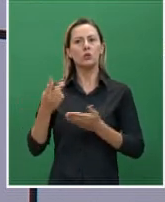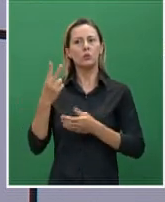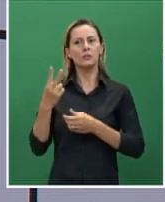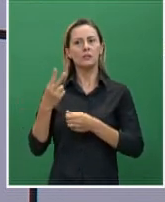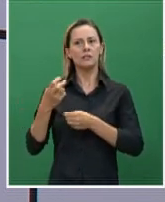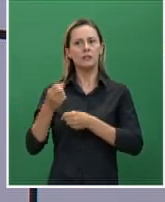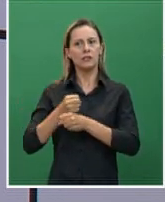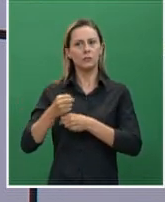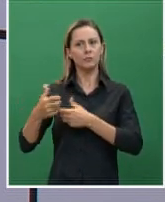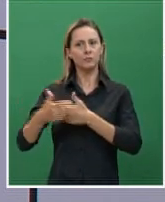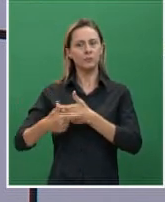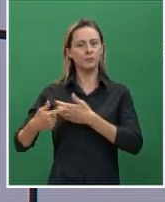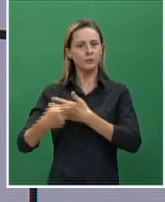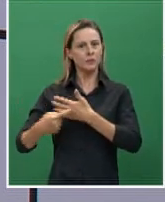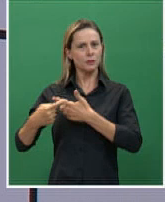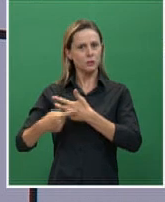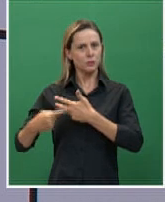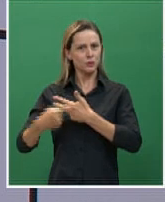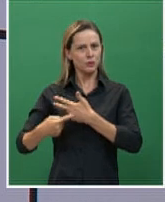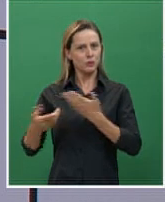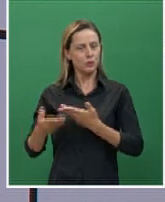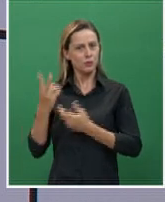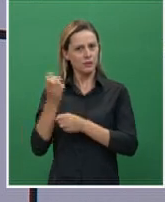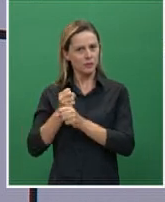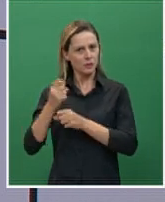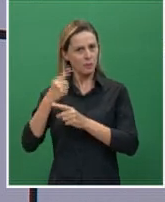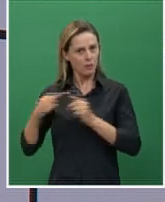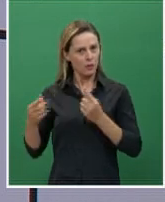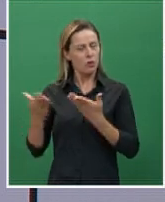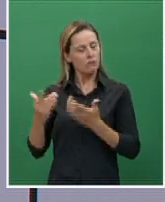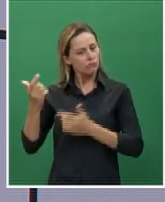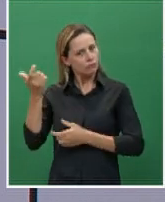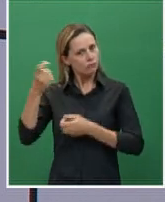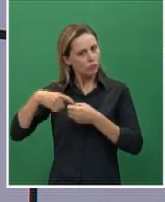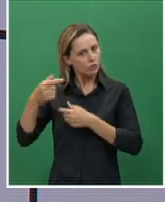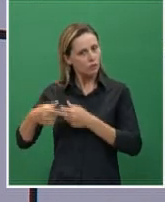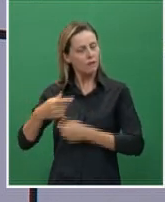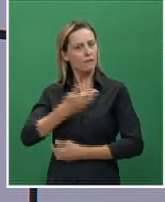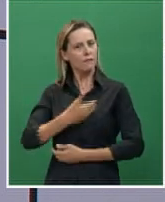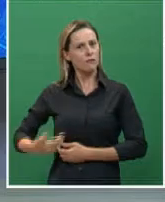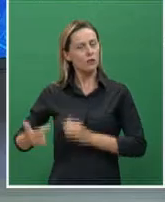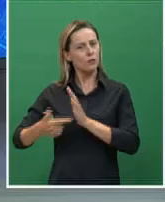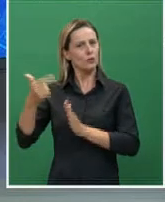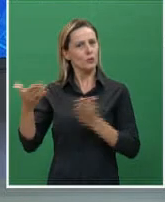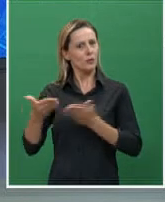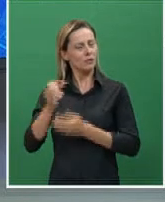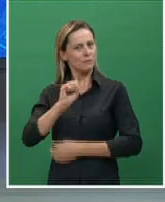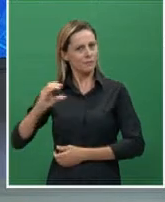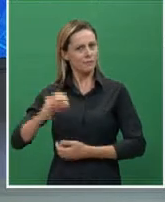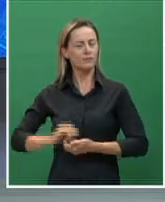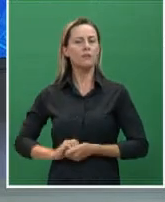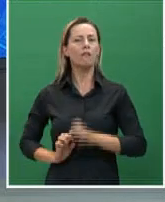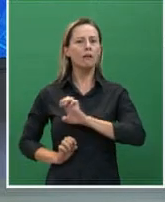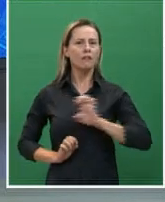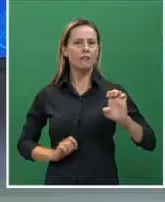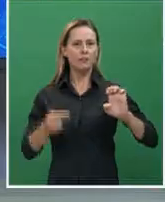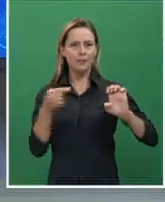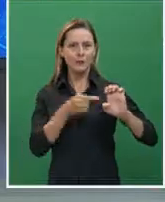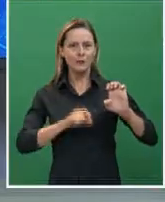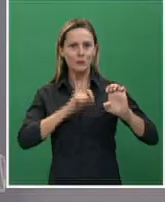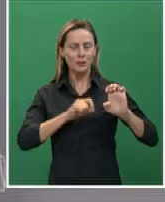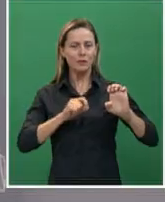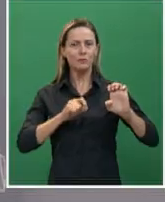Napoleão Bernardes renunciaram ao cargo para concorrer a vice-governador de Santa Catarina ao meu lado esquerdo tá o